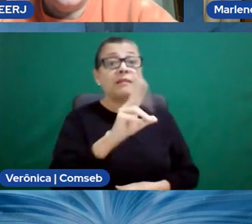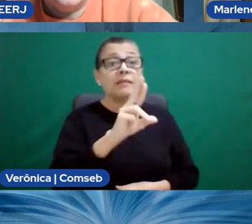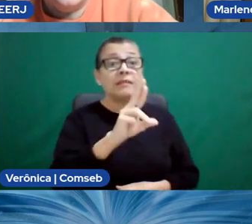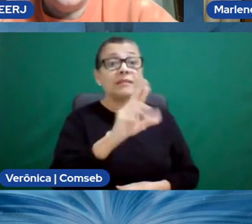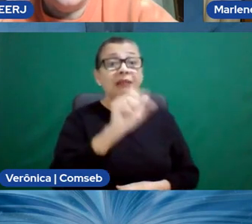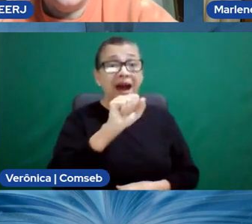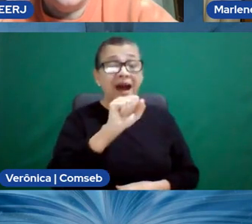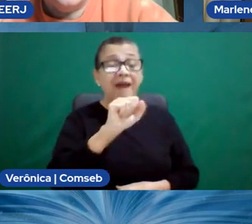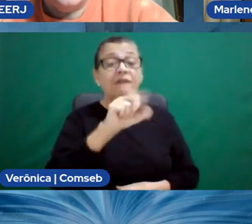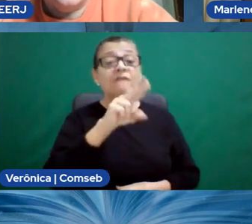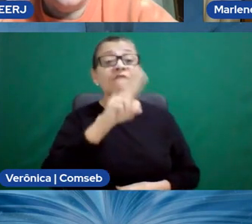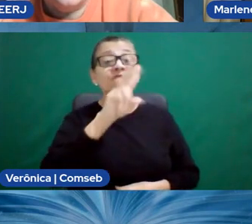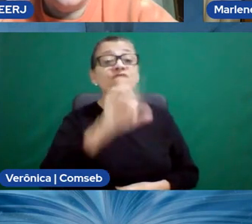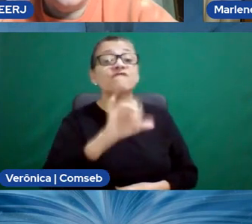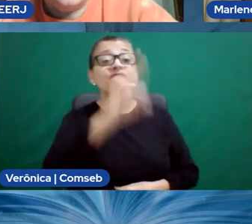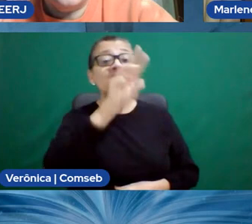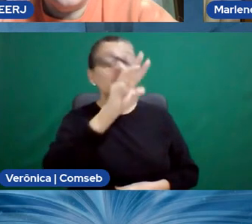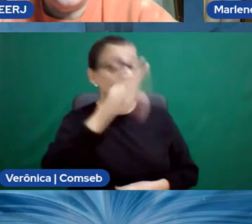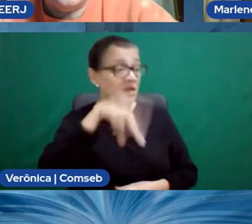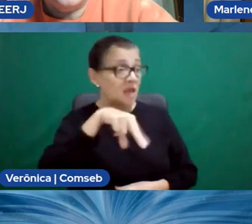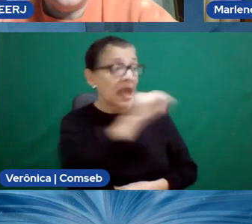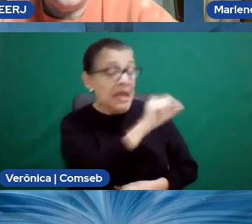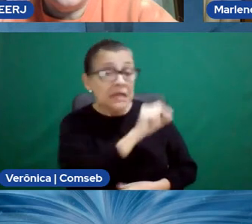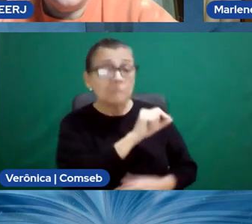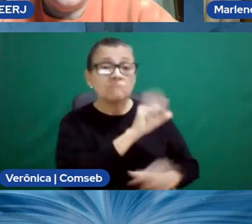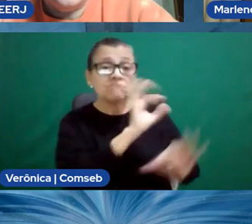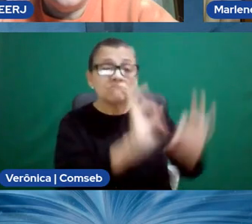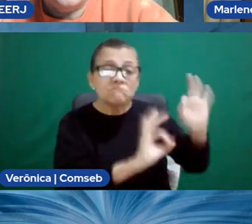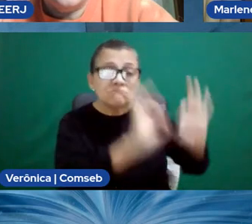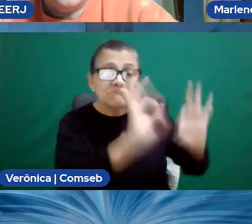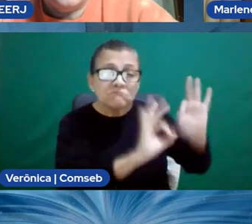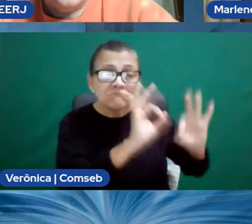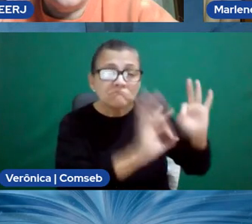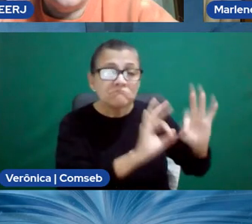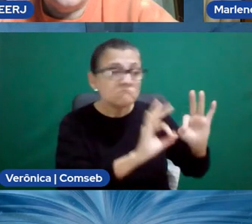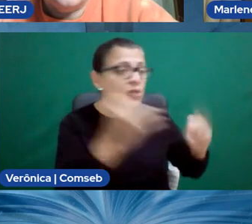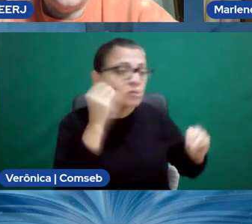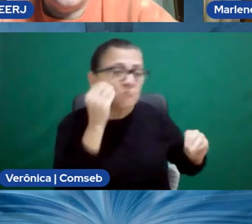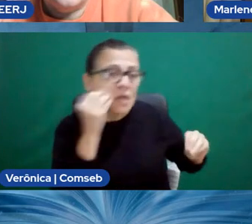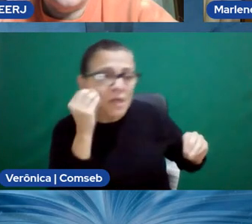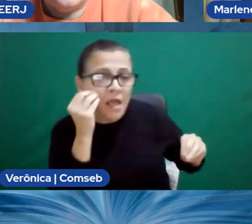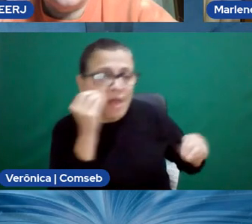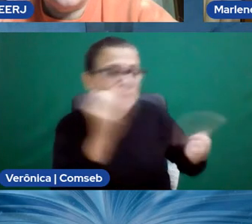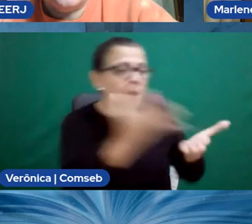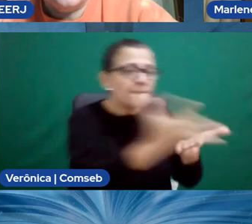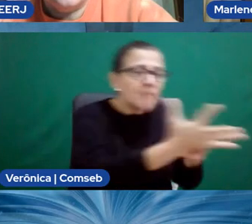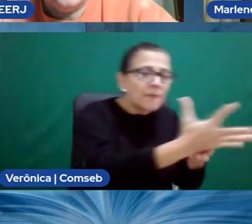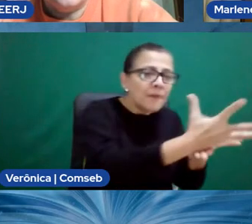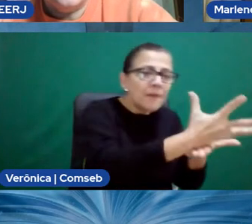e preparava, não é, todo aquele material que, depois coletado, deu